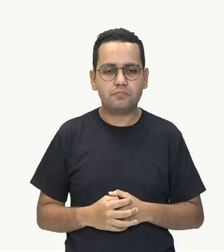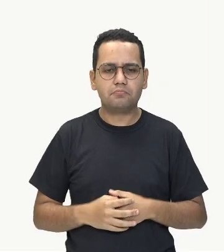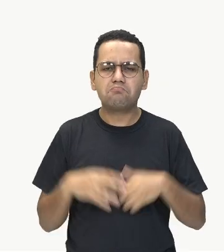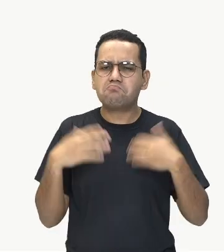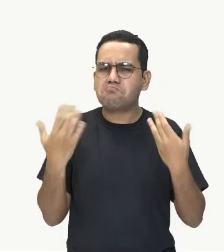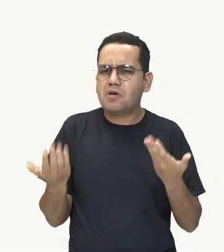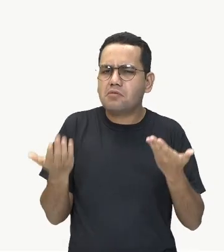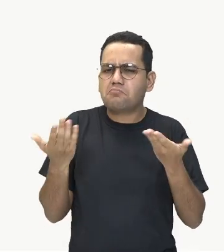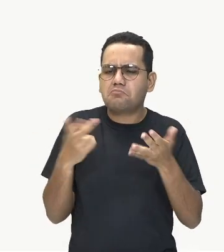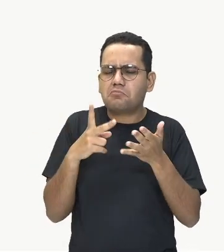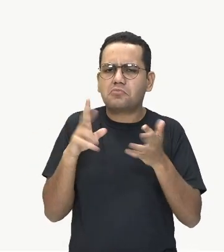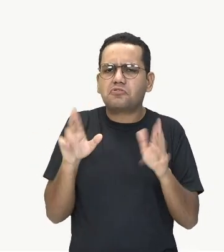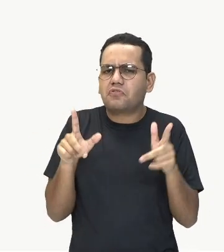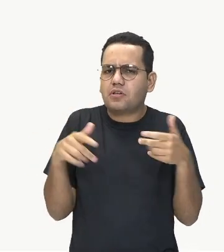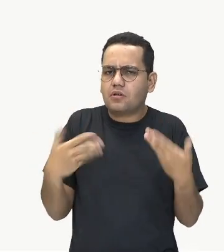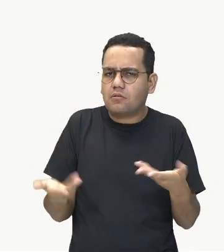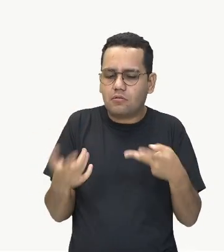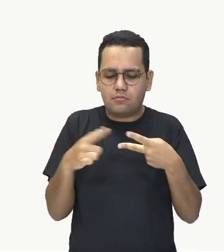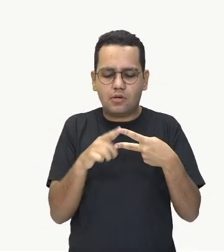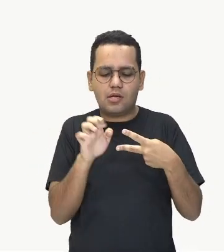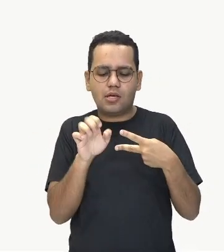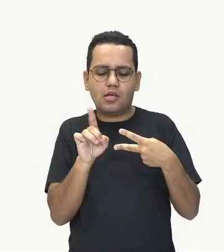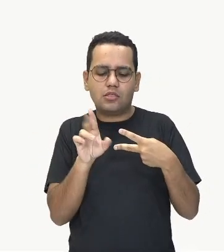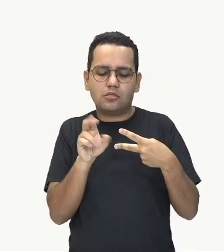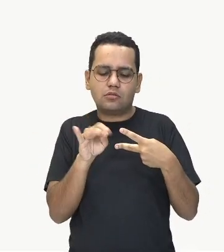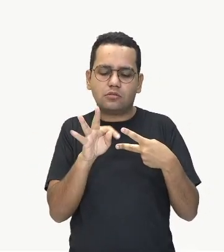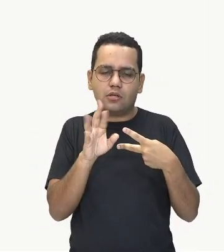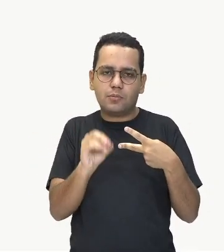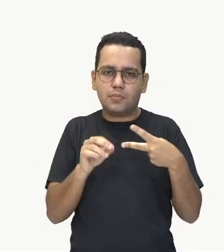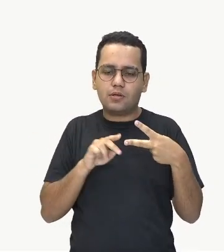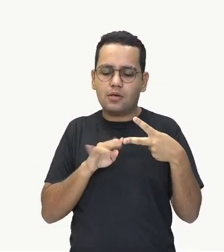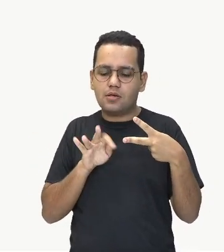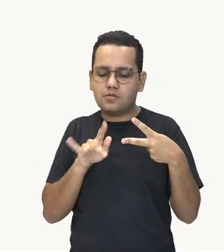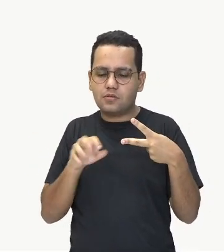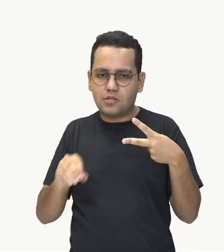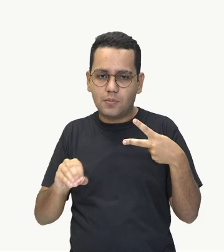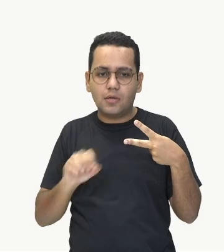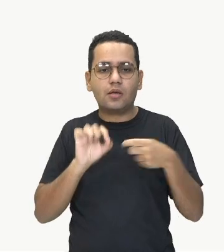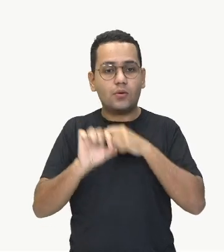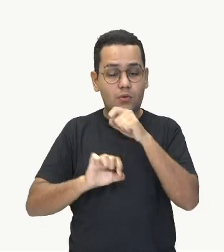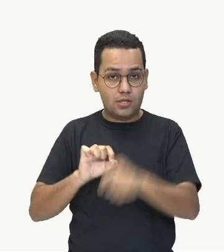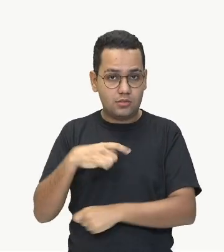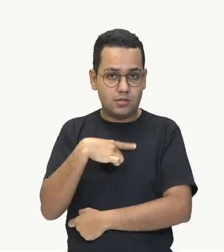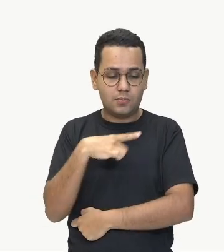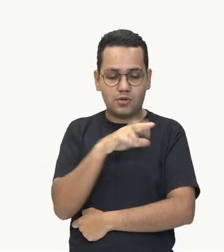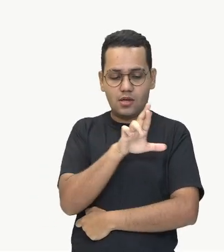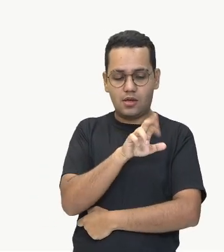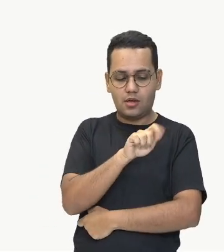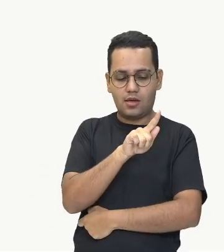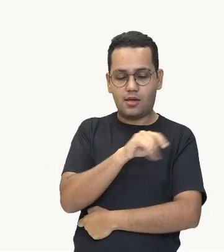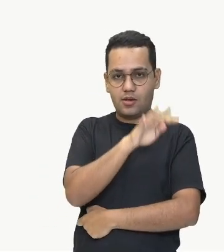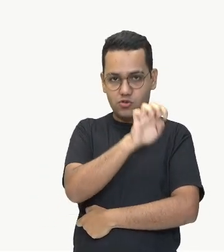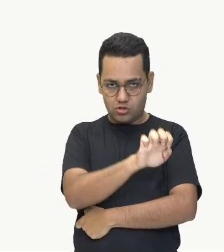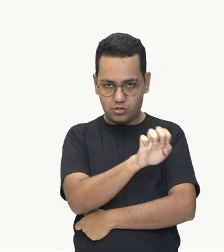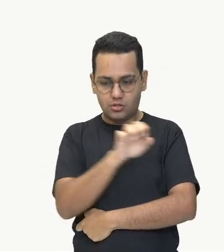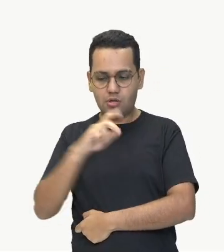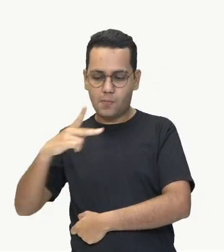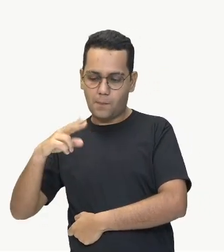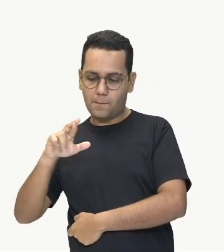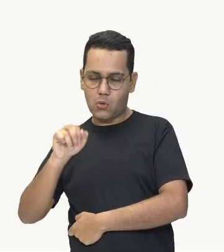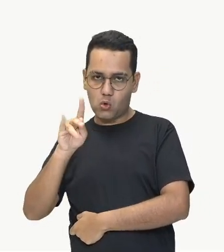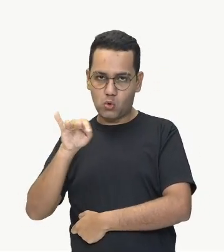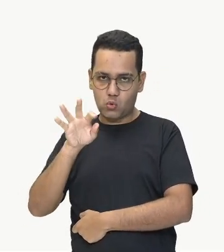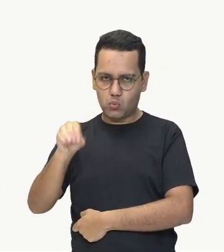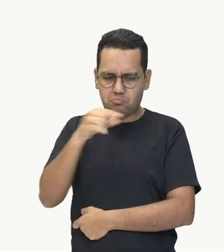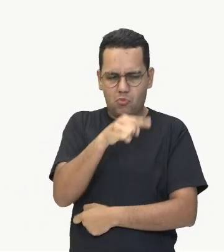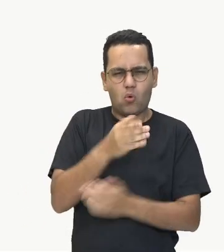diferença em uma reação química nós temos os reagentes e nós temos os produtos os reagentes e nós temos os produtos só